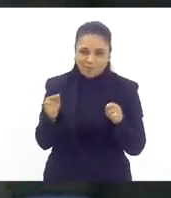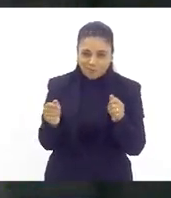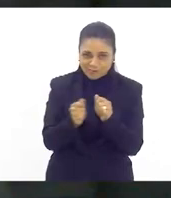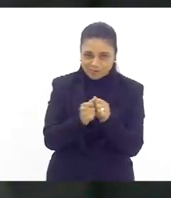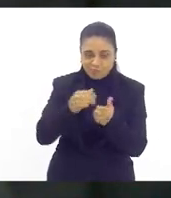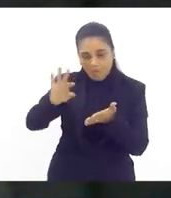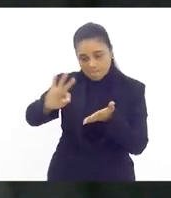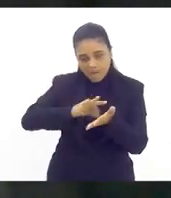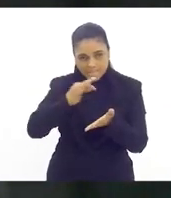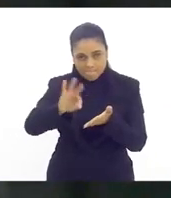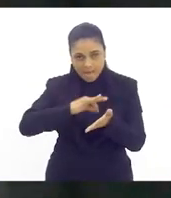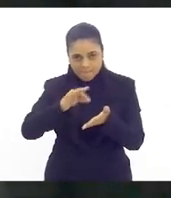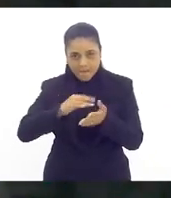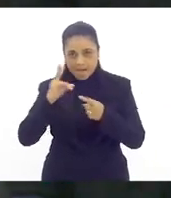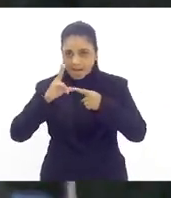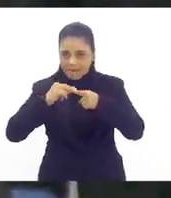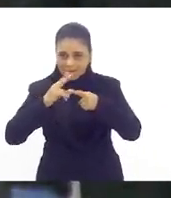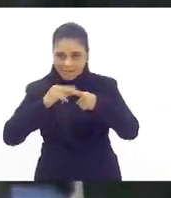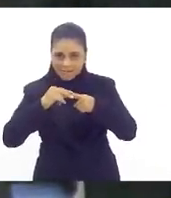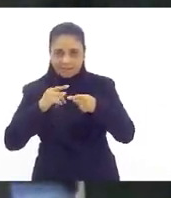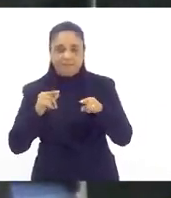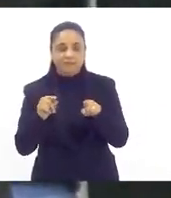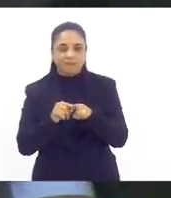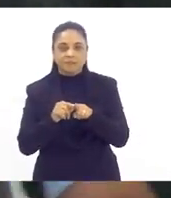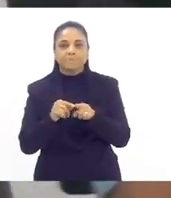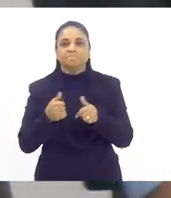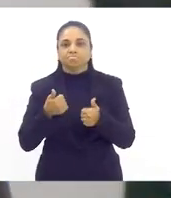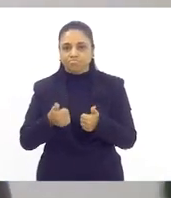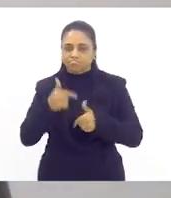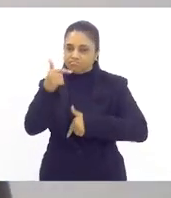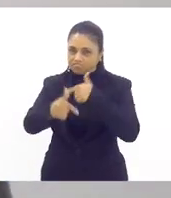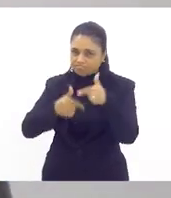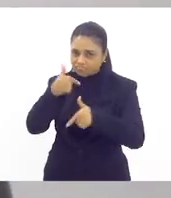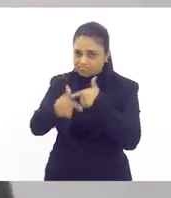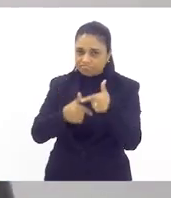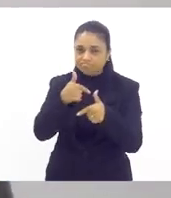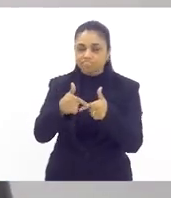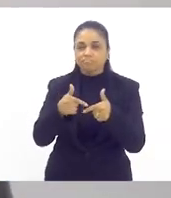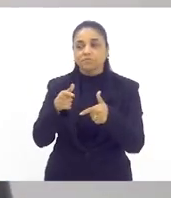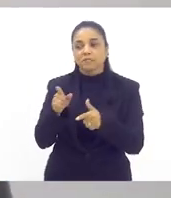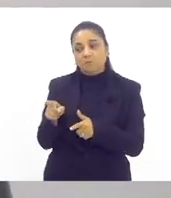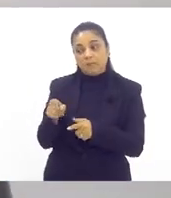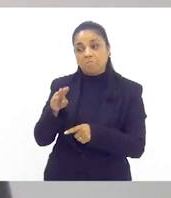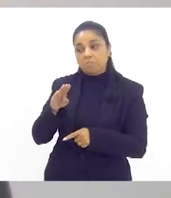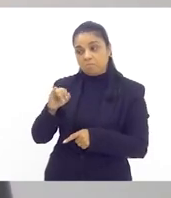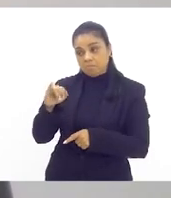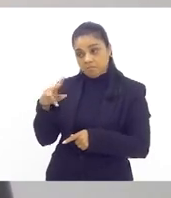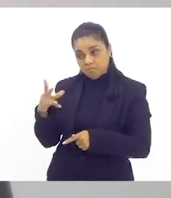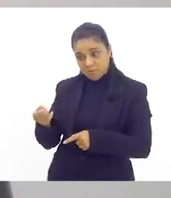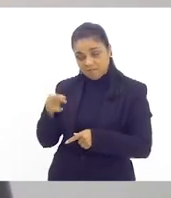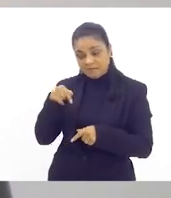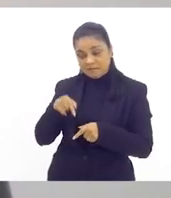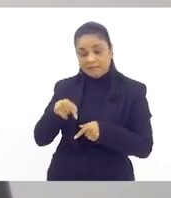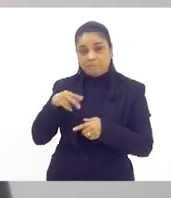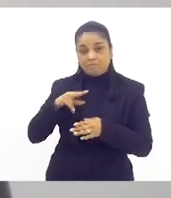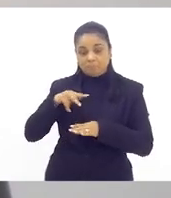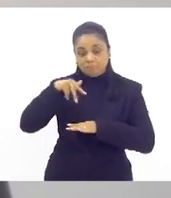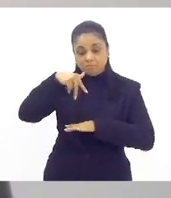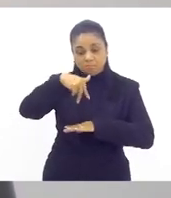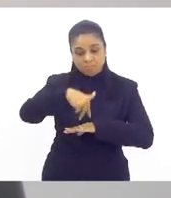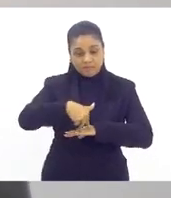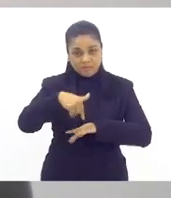que nós estamos e que aí bem você pisa no território mais criativo do país